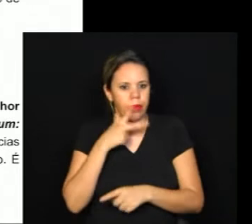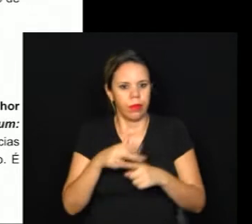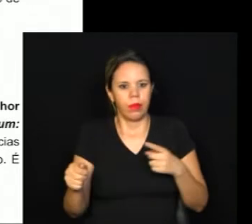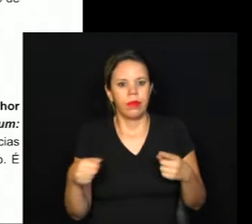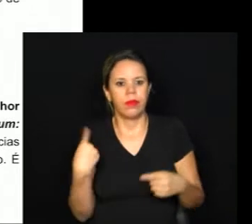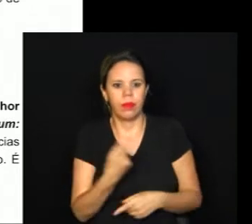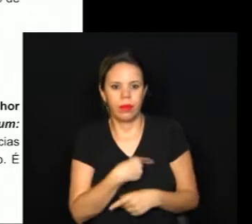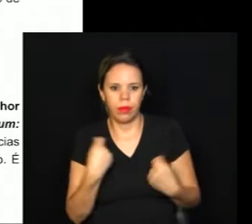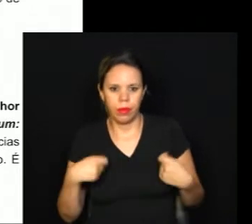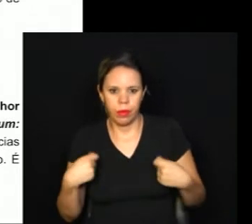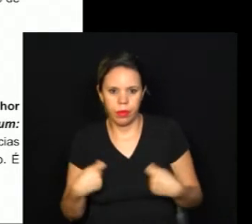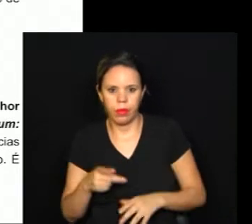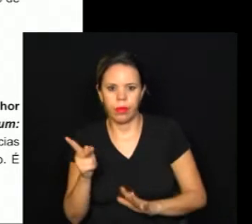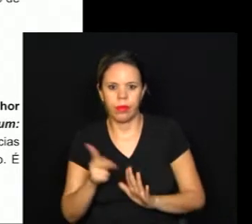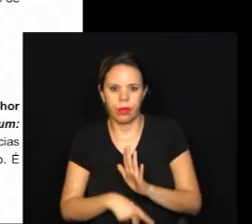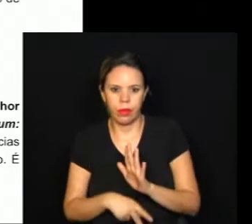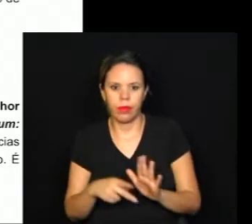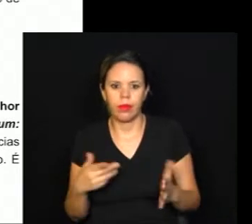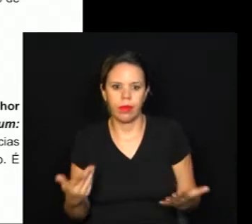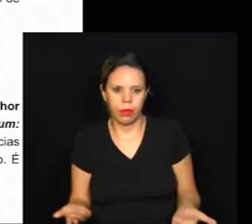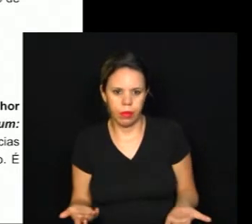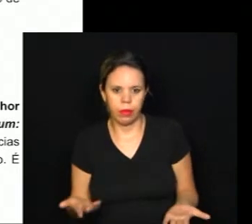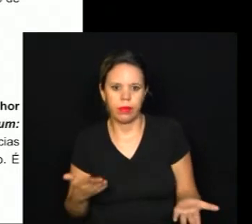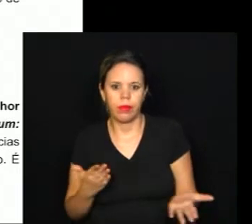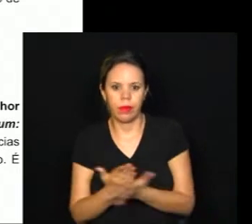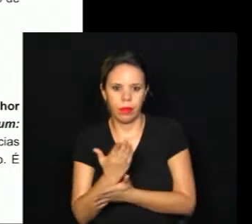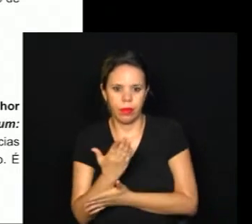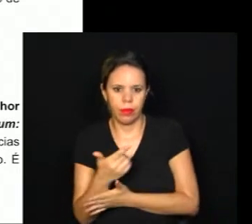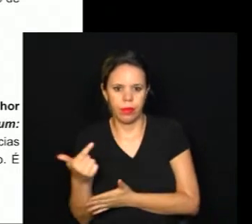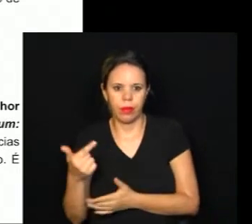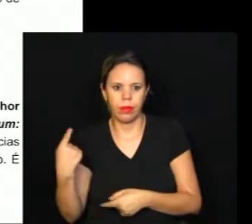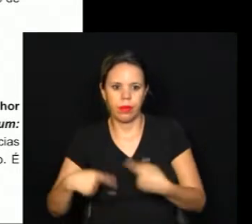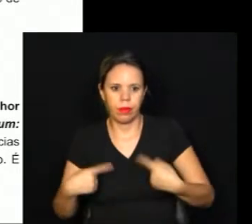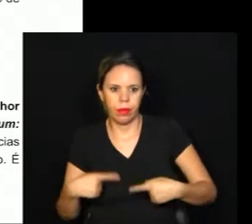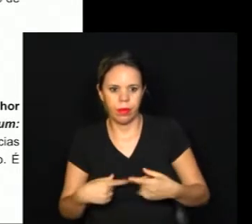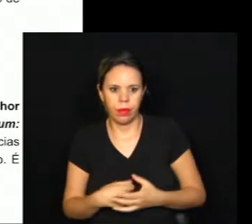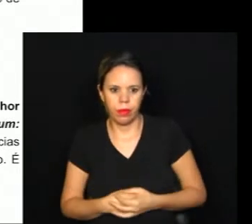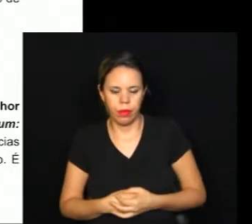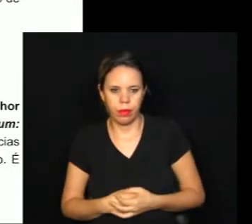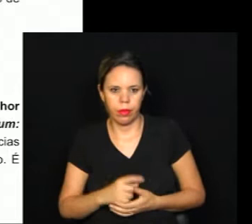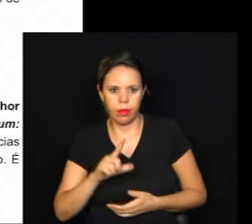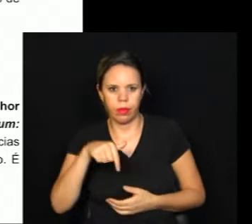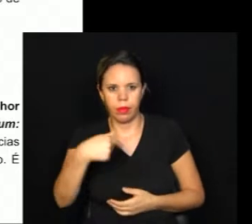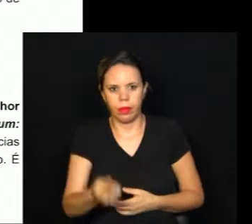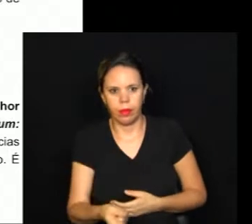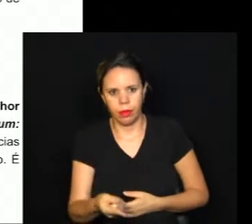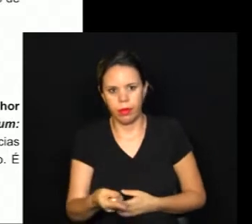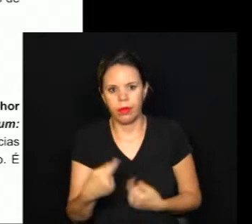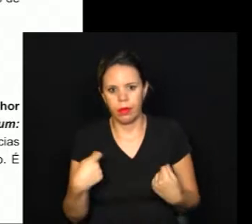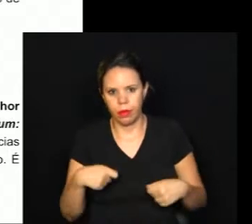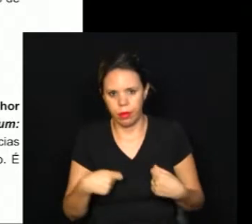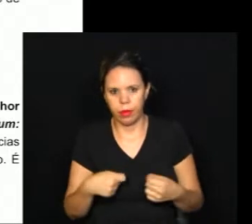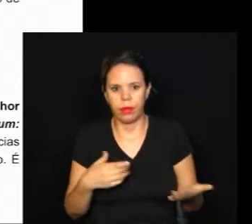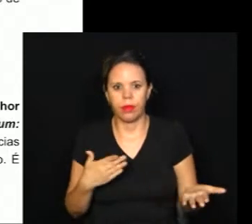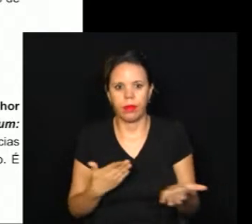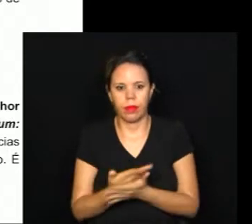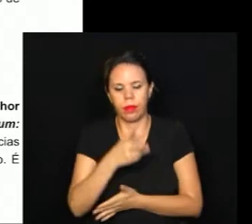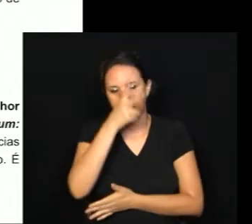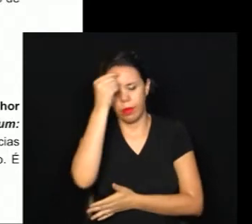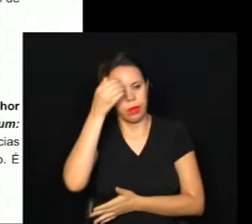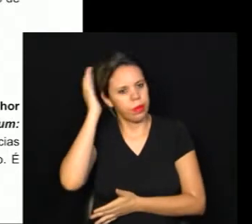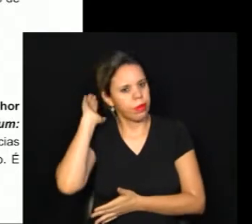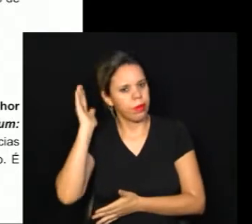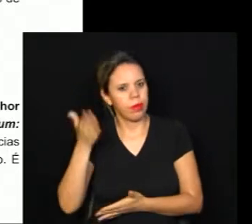nós precisamos que esse projeto seja aprovado em segunda discussão e depois, Gabriel, deve ser sancionado pelo